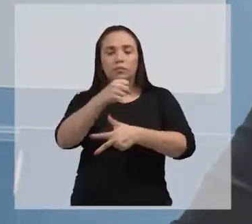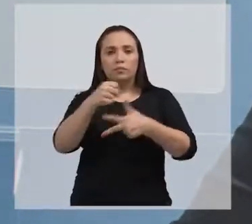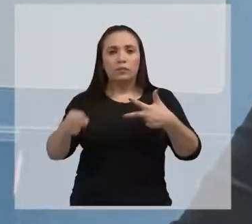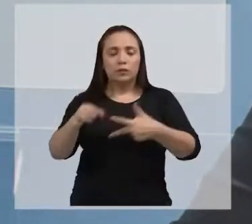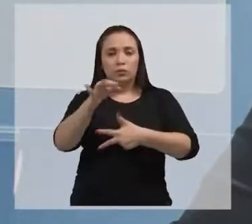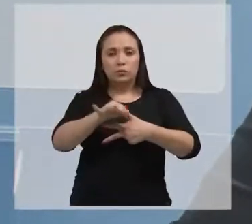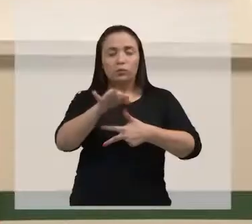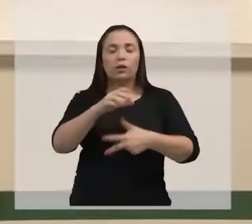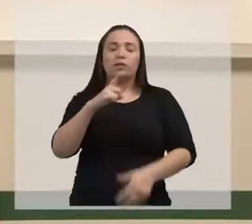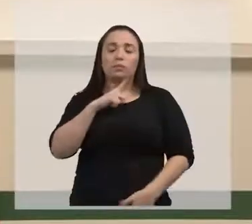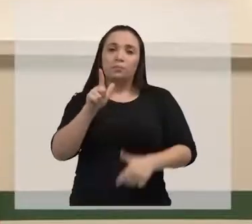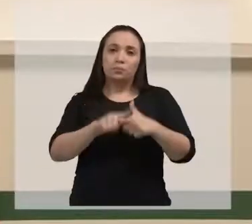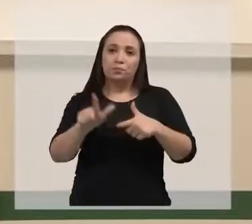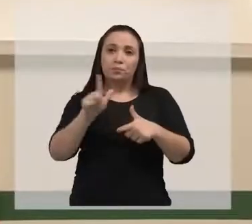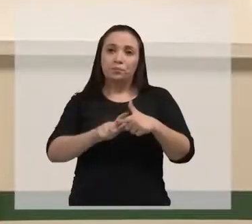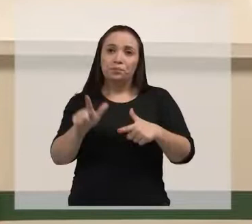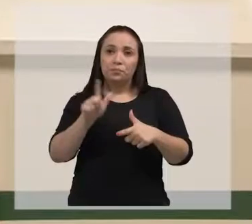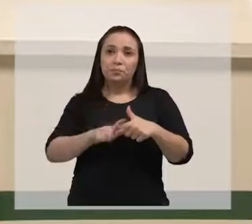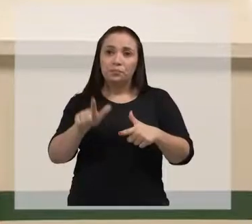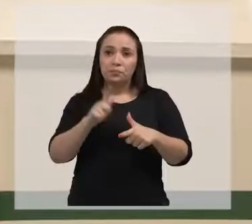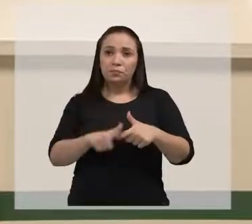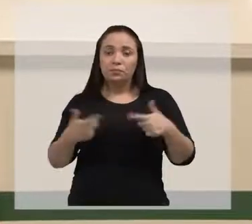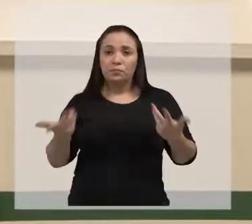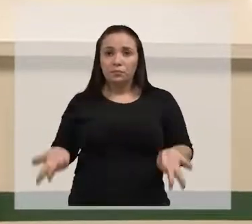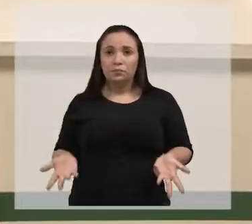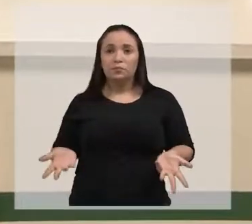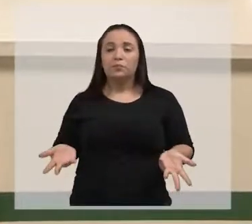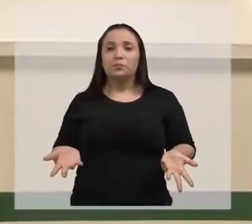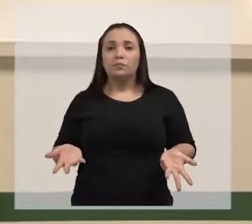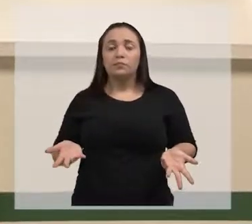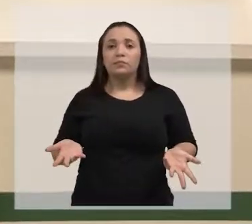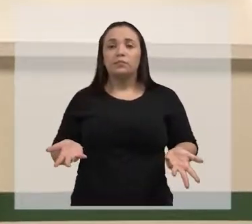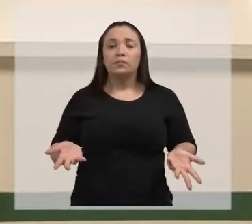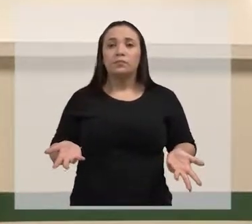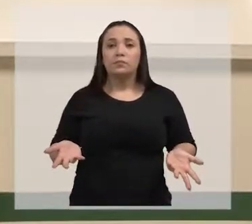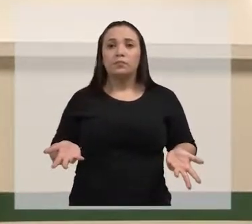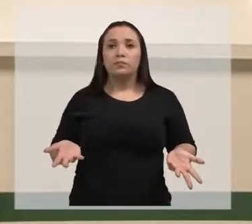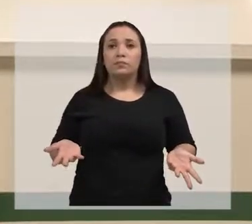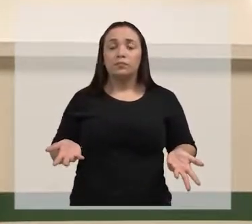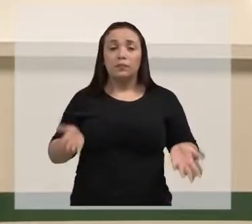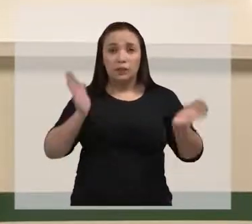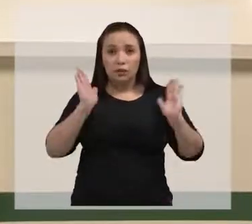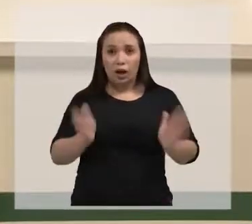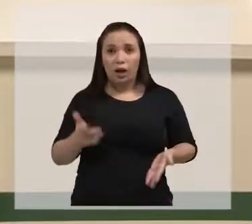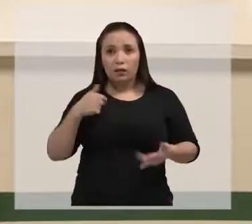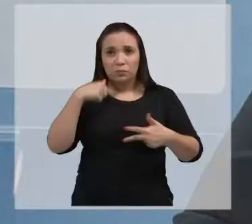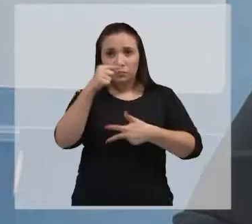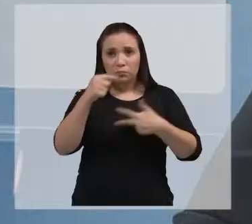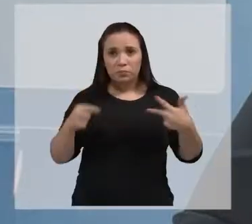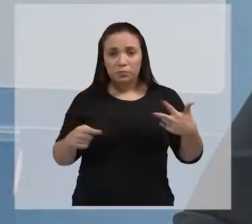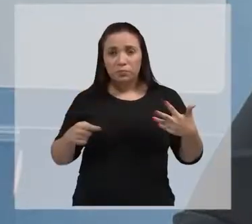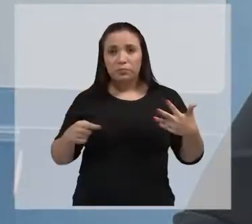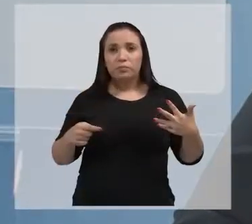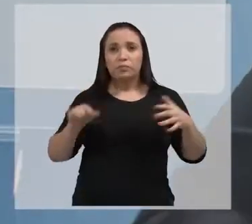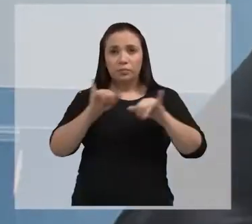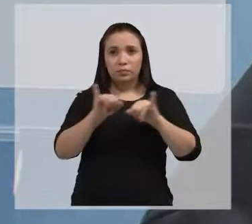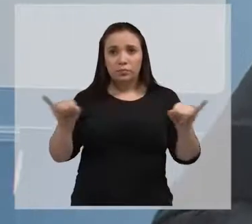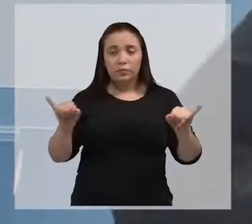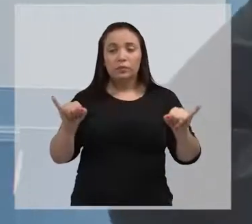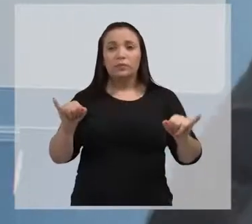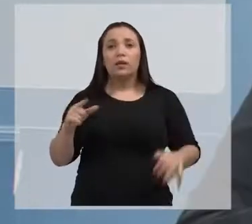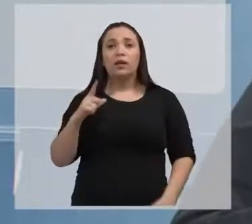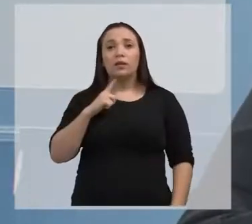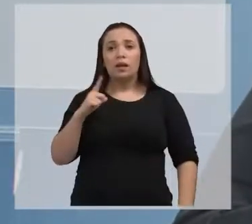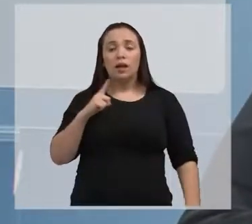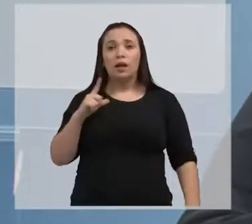Luiz. Temos. Dono do poder. Totalmente politizado. Depois de eu colocar tudo isso, você sabe o que é que acontece? Nós